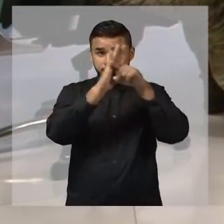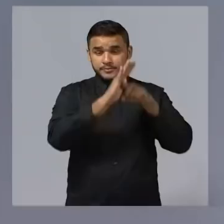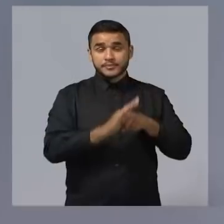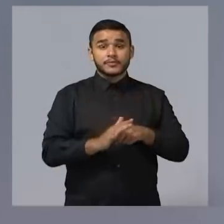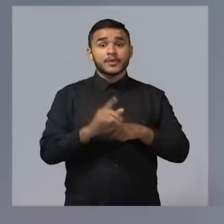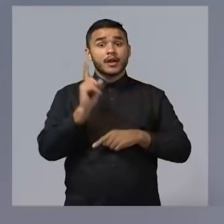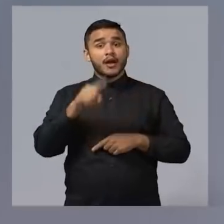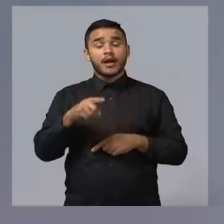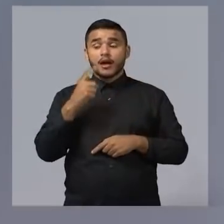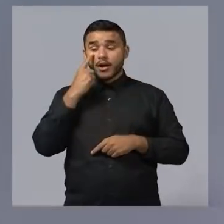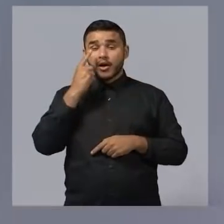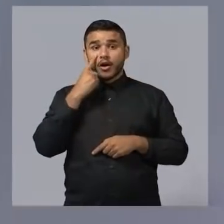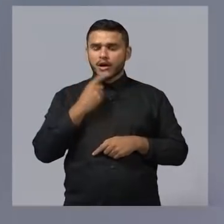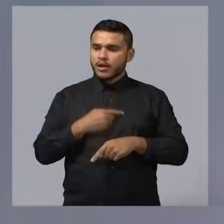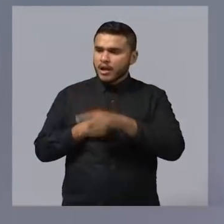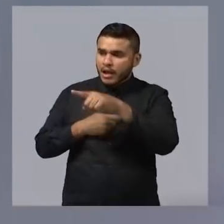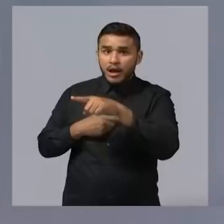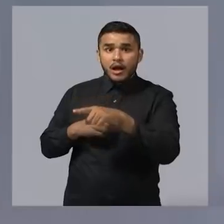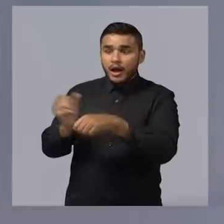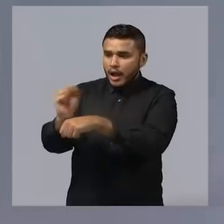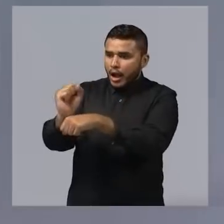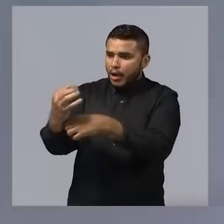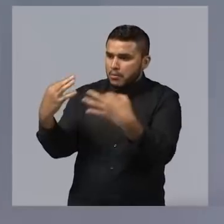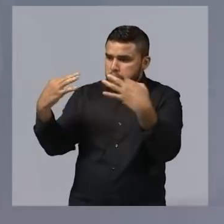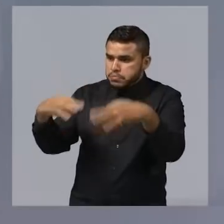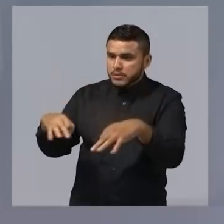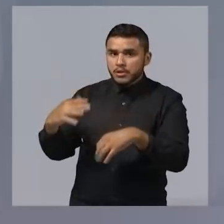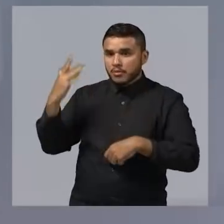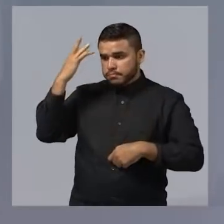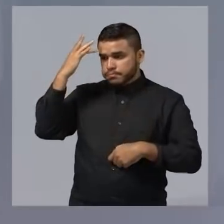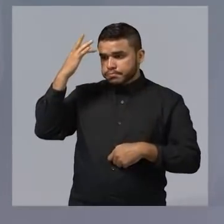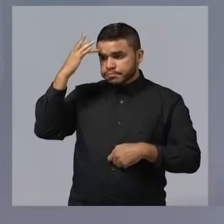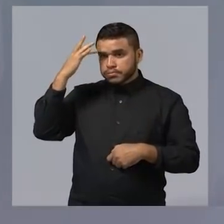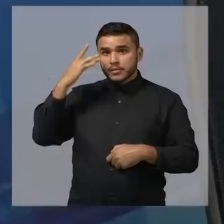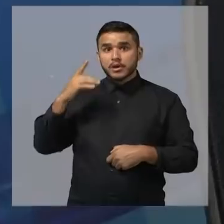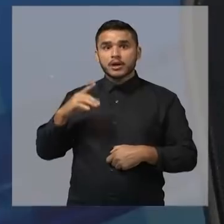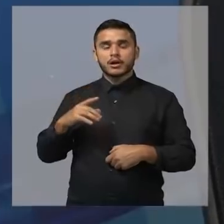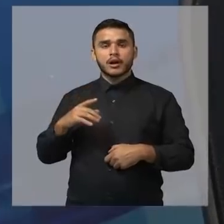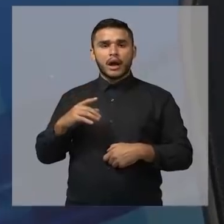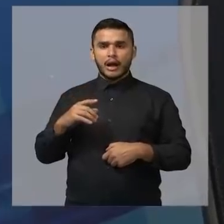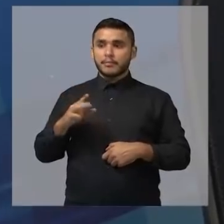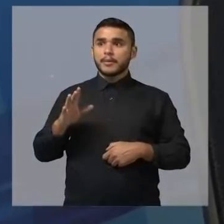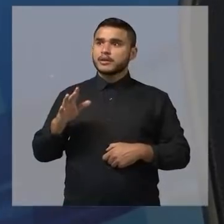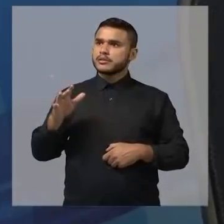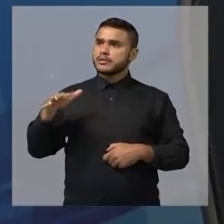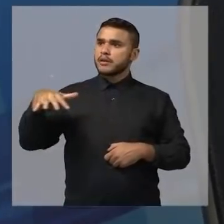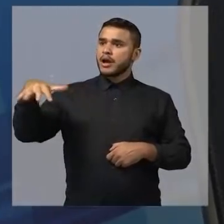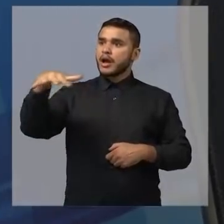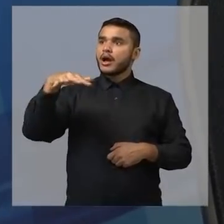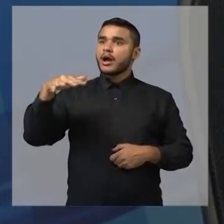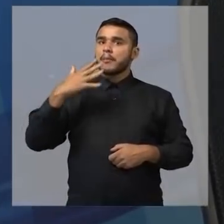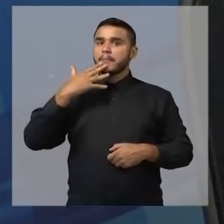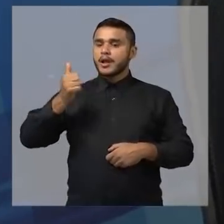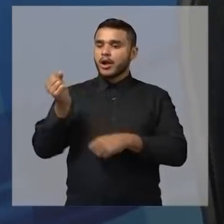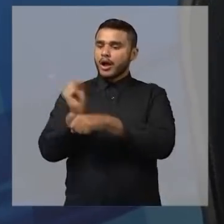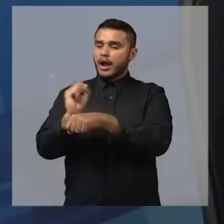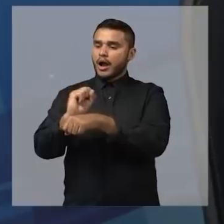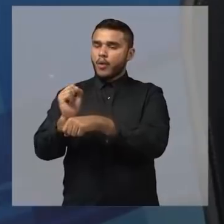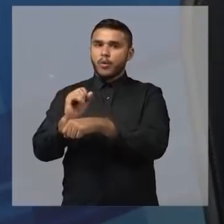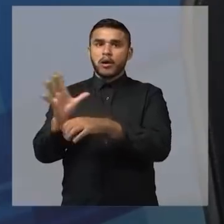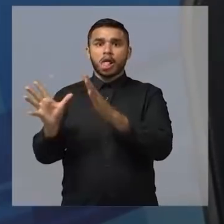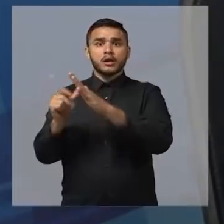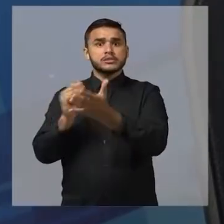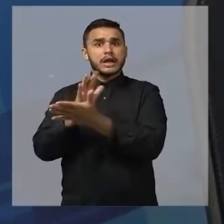contrário disso. É cuide do bairro para não precisar aprender. Não quebre a janela ou conserte a janela se estiver quebrada para não